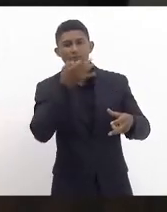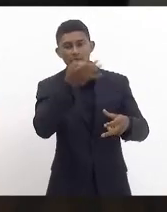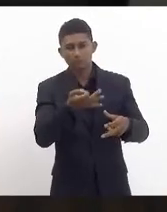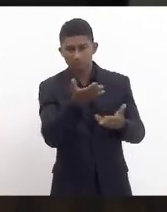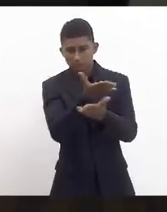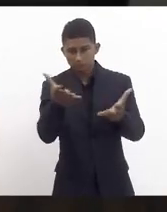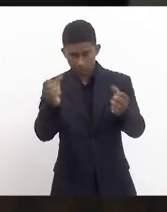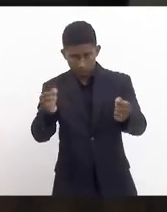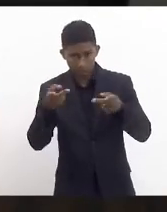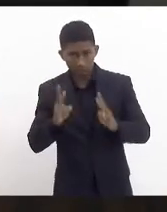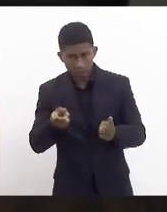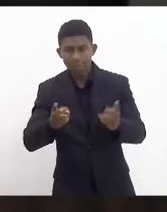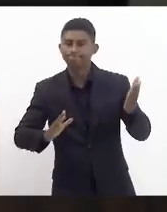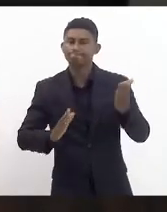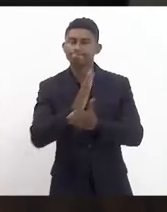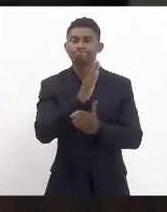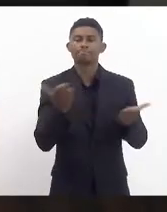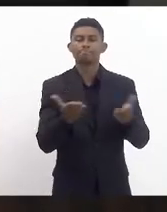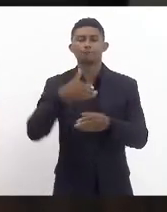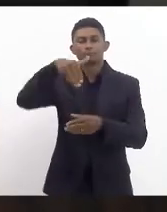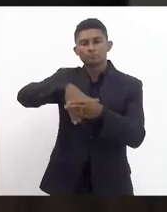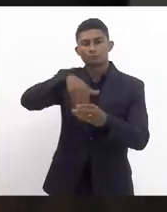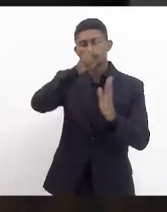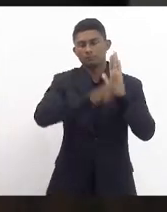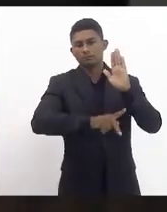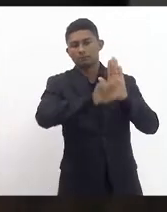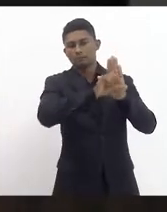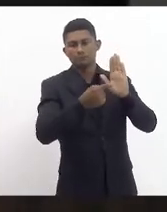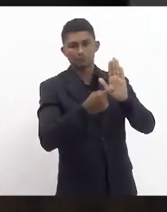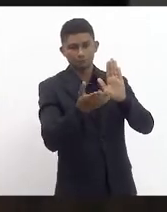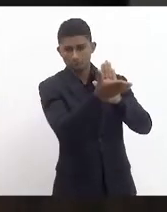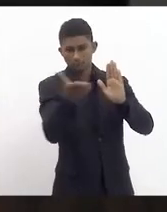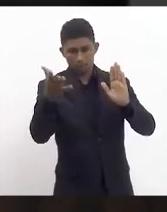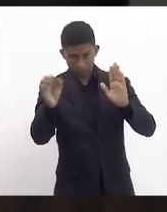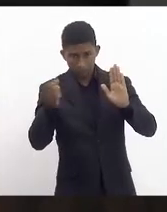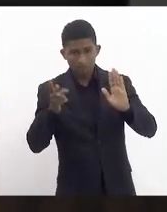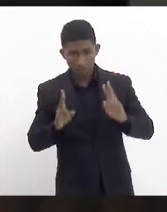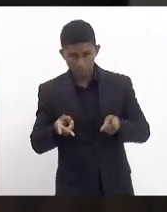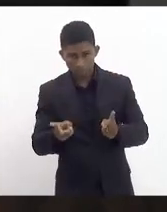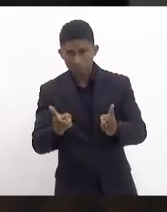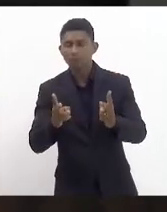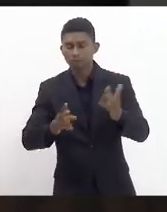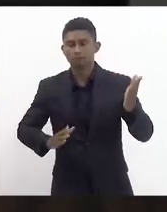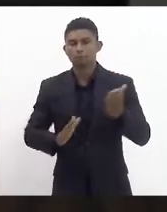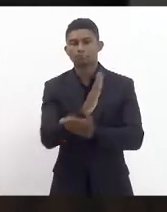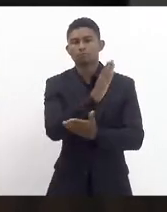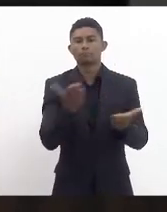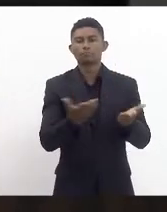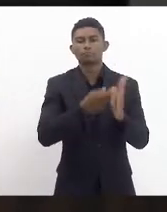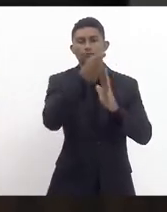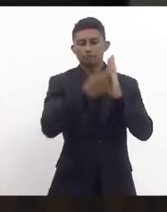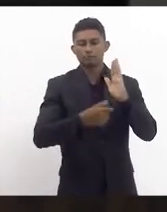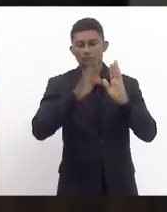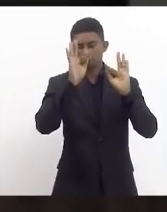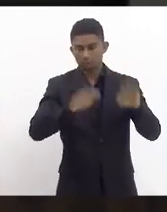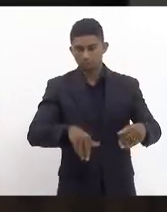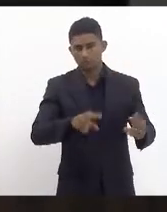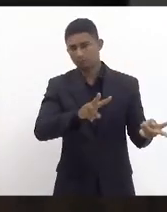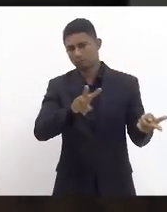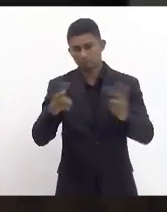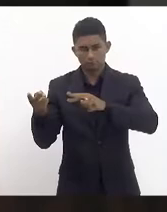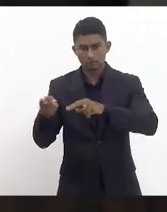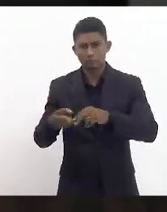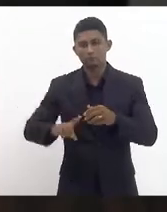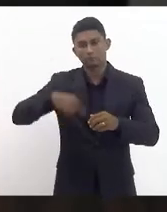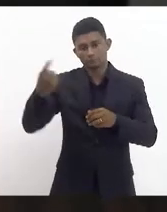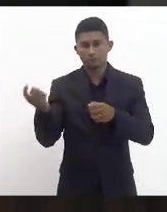estão. Aprovado. Em votação, projeto assim emendado. Senhores que aprovam, permaneçam como estão. Aprovado. Uma redação do vencido para